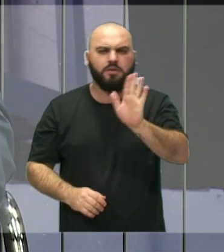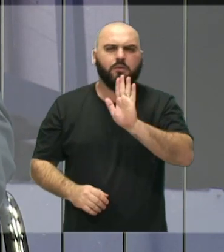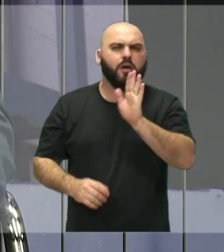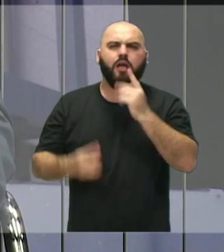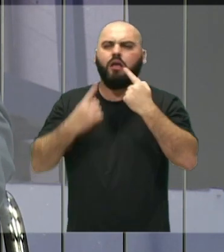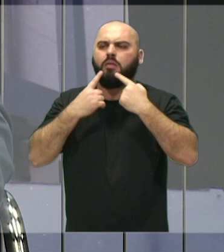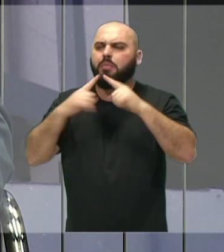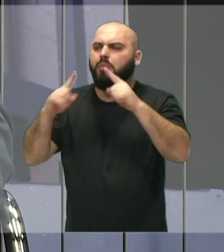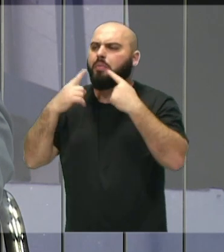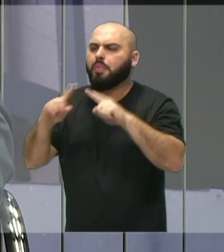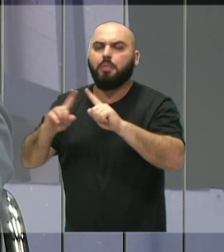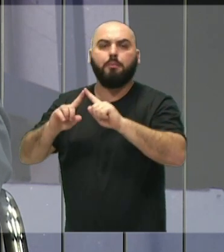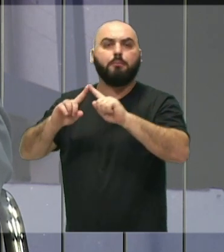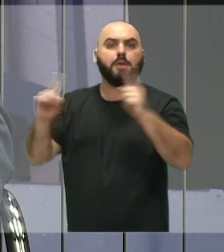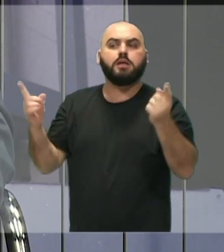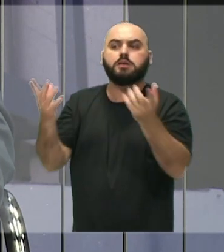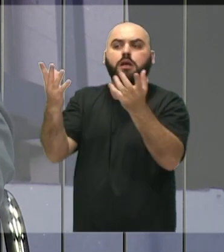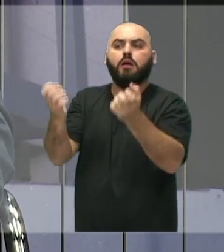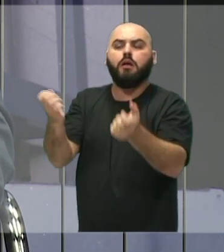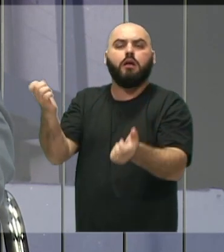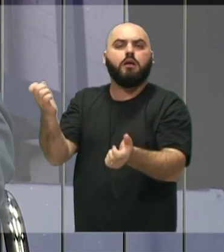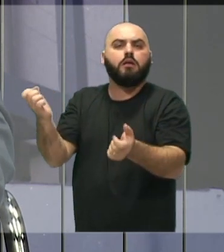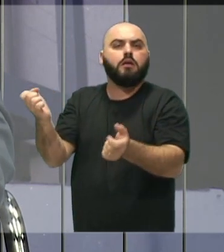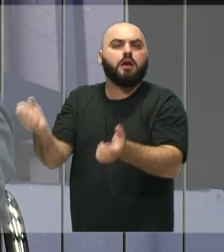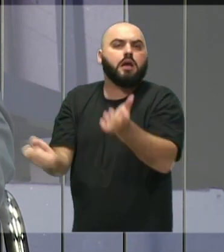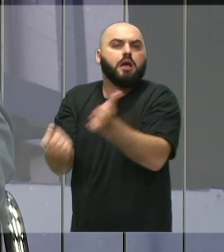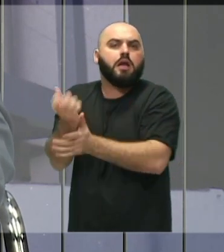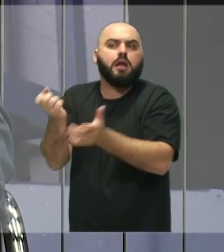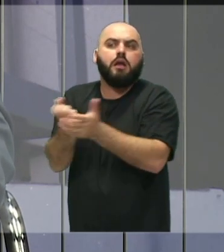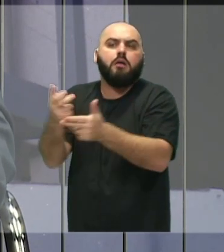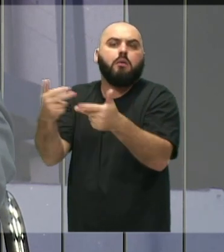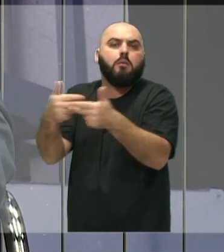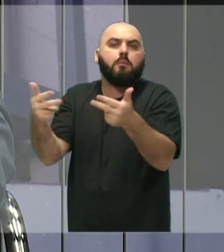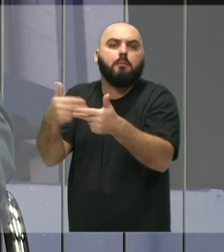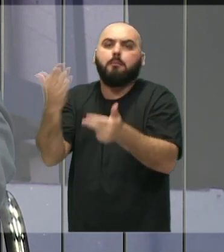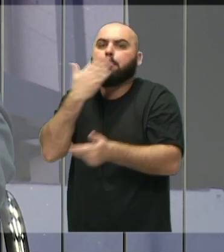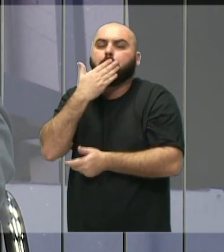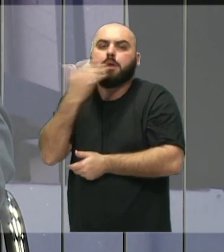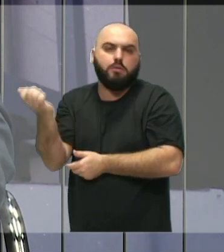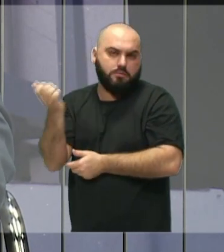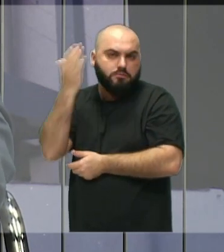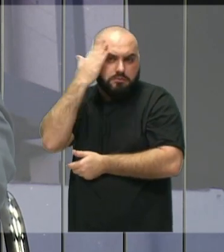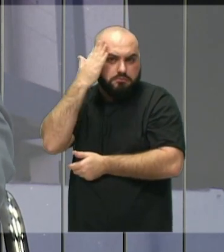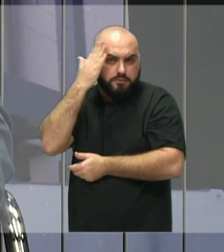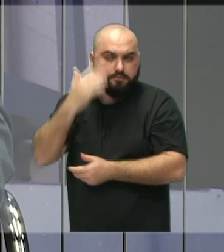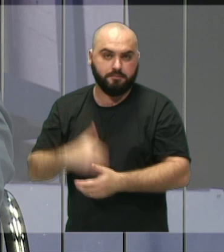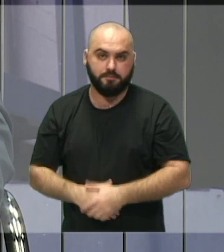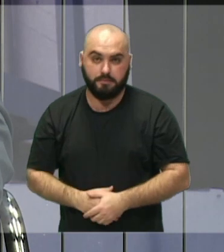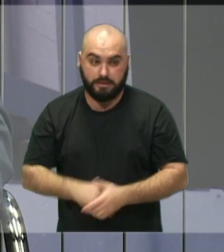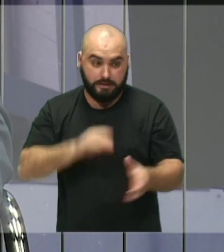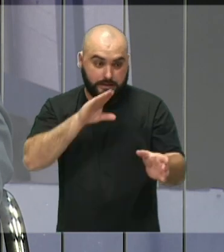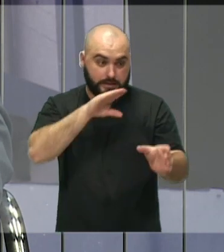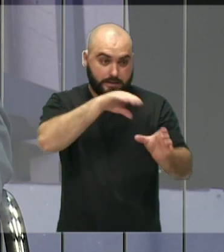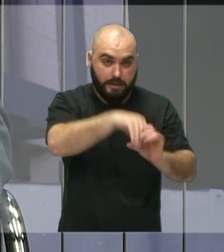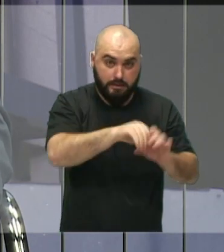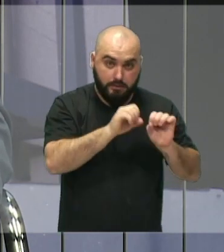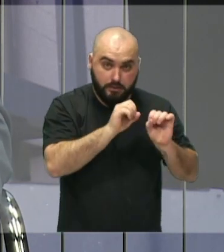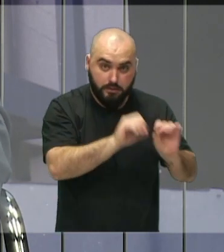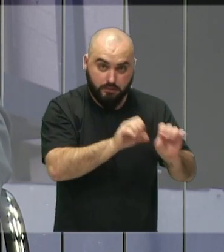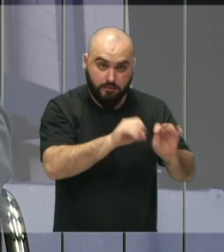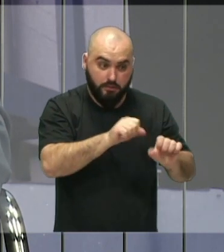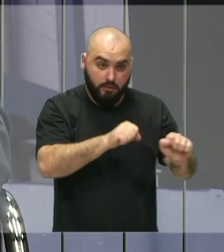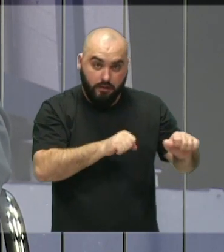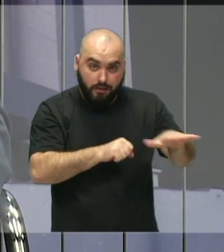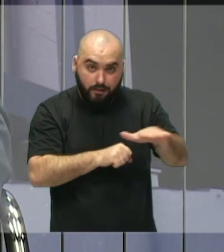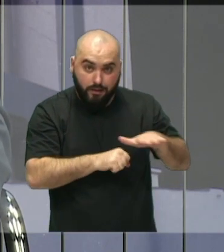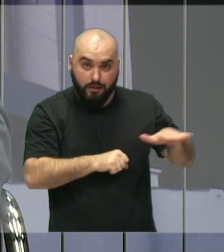querer construir algo melhor, né? Talvez, vamos dizer que é uma crítica construtiva. E dentro da educação, dentro da nossa